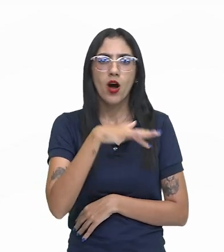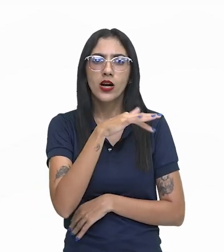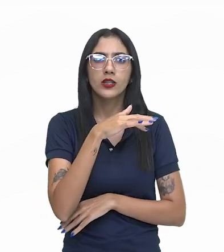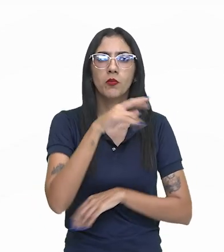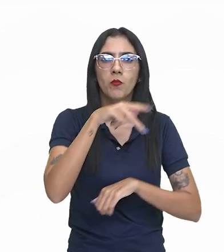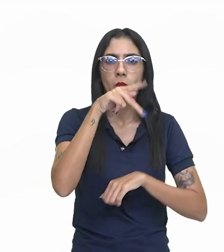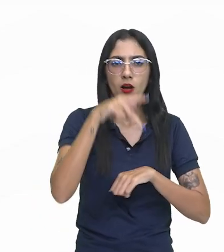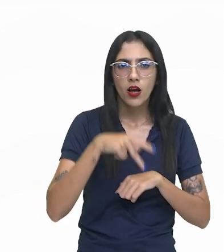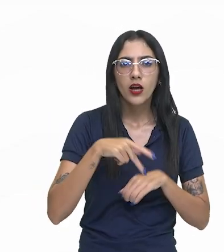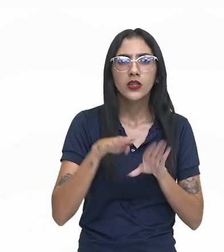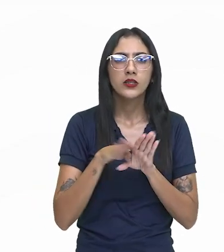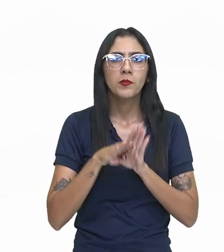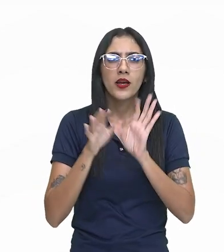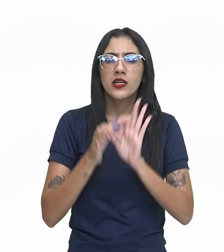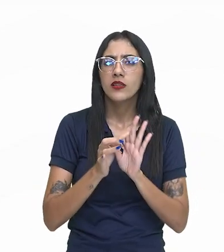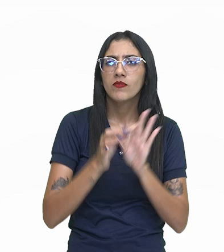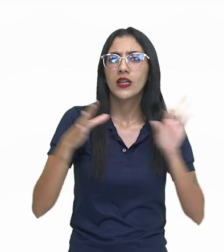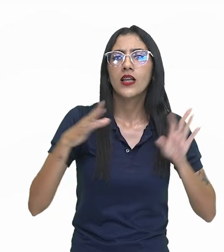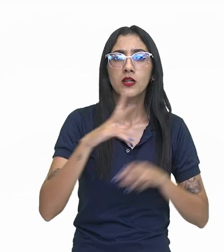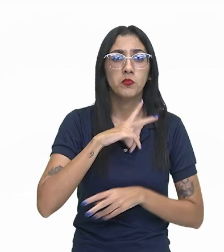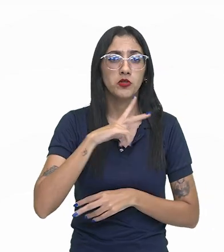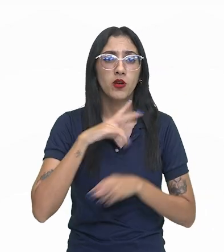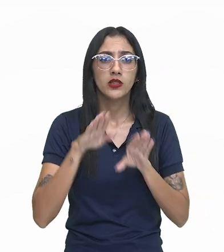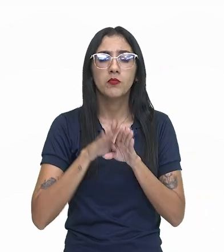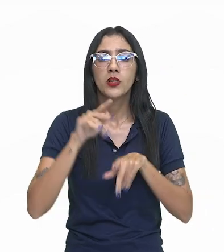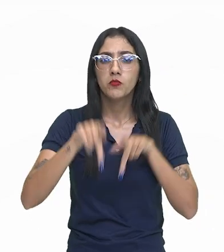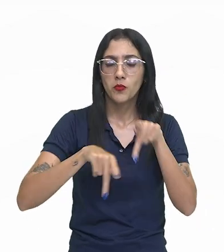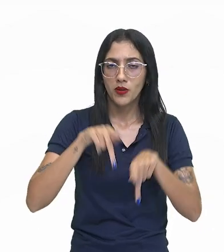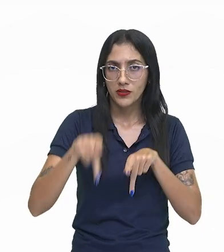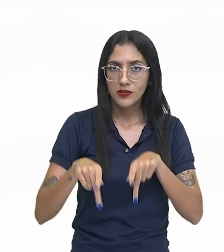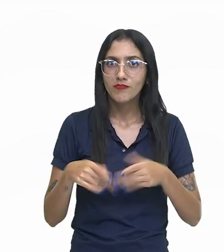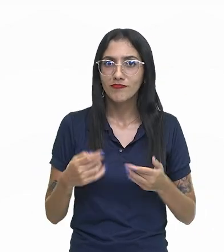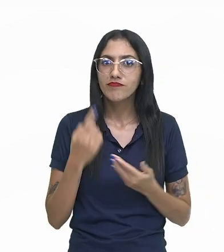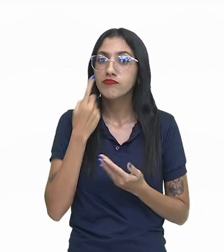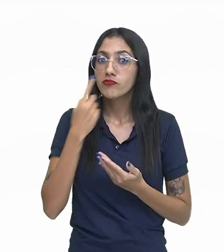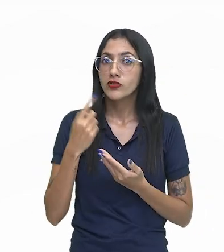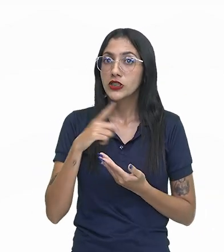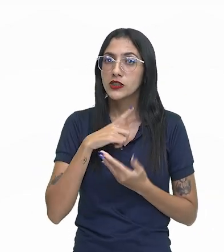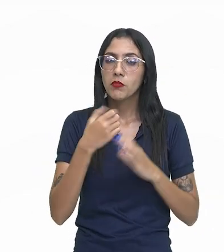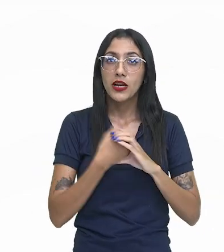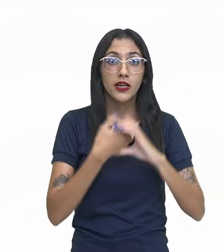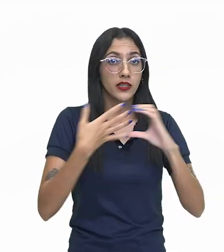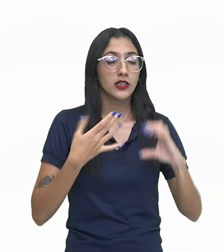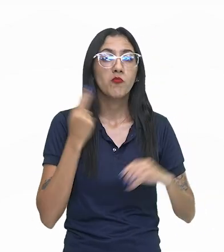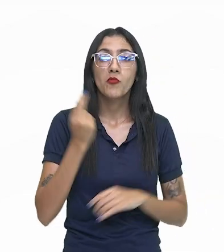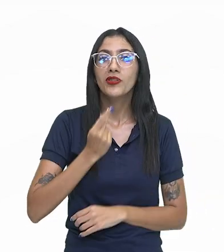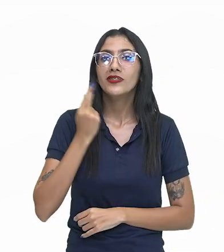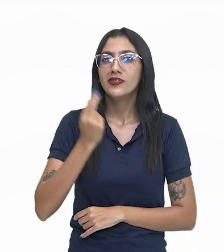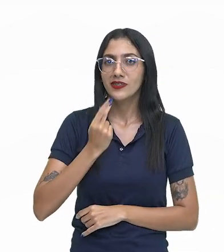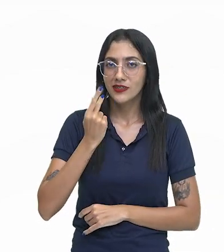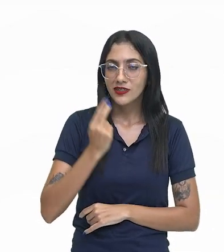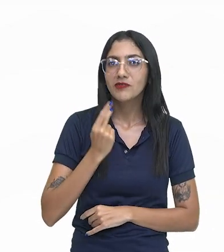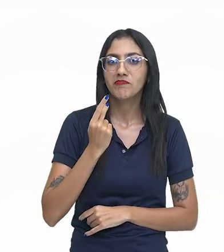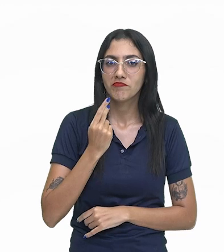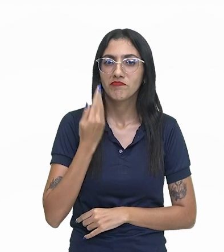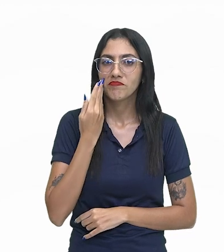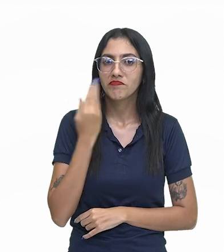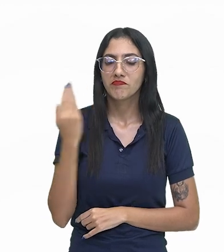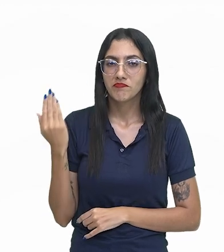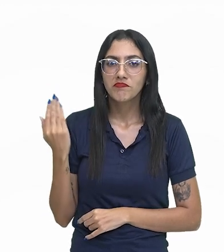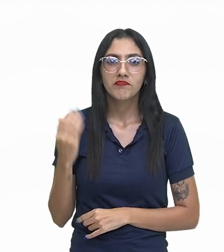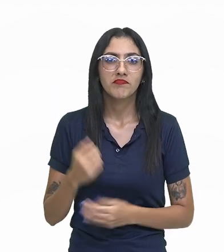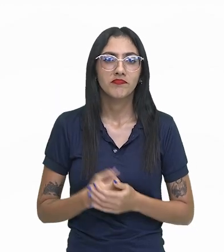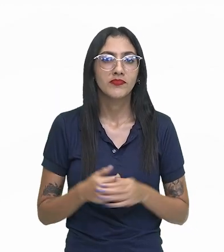individual, liberdade do povo. Já começa a entrar um caráter político nas obras de arte, né? Olha só,